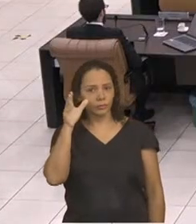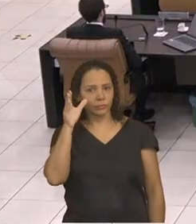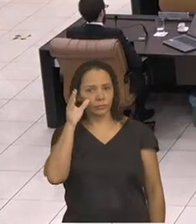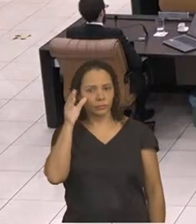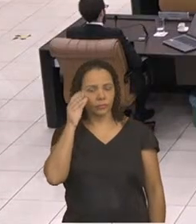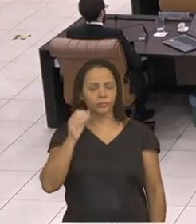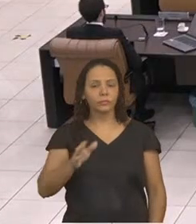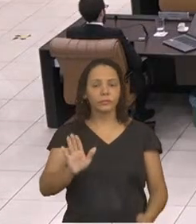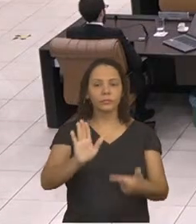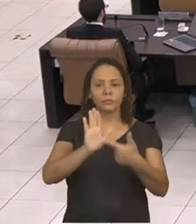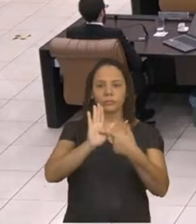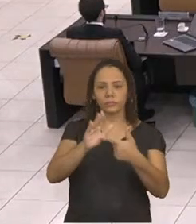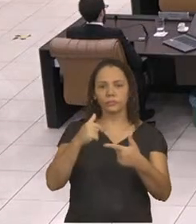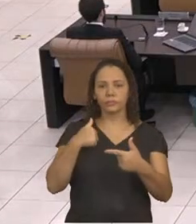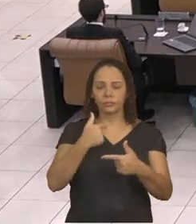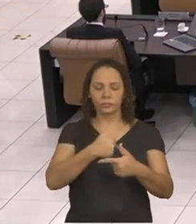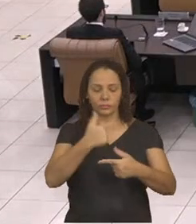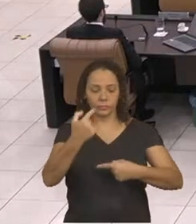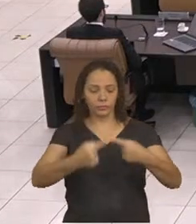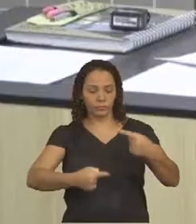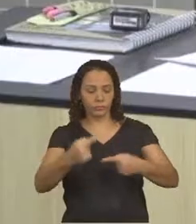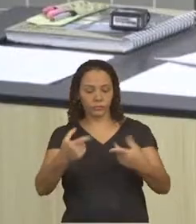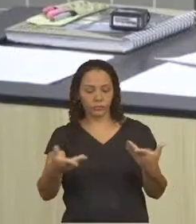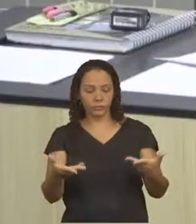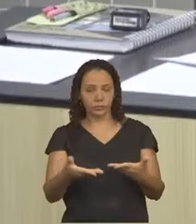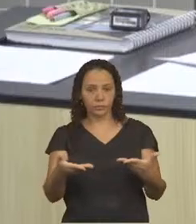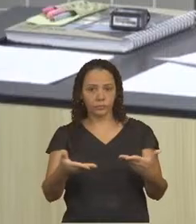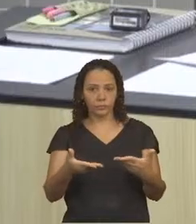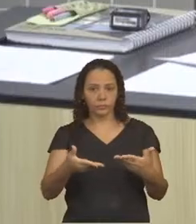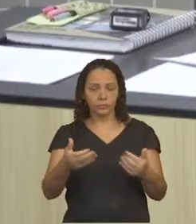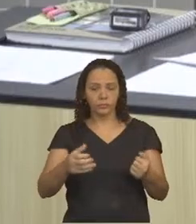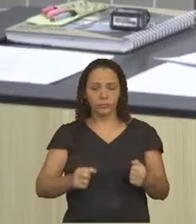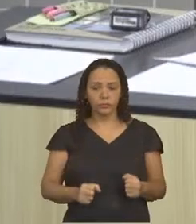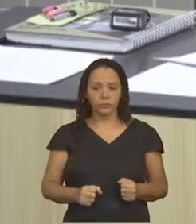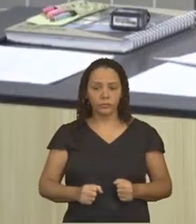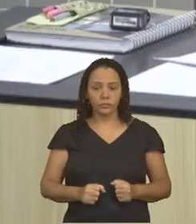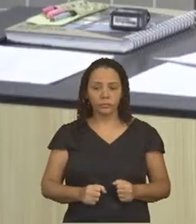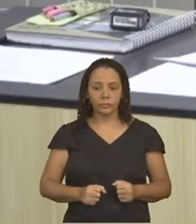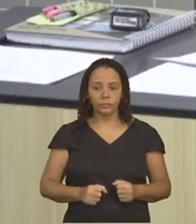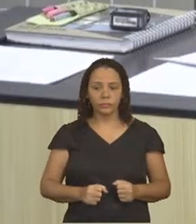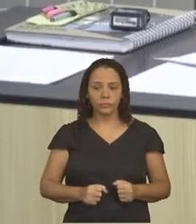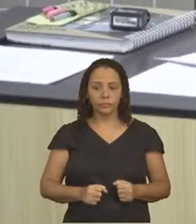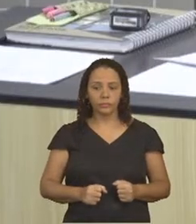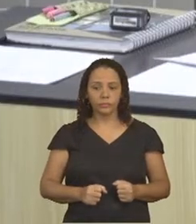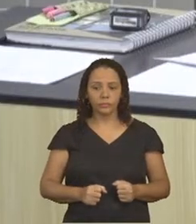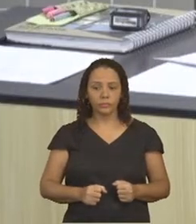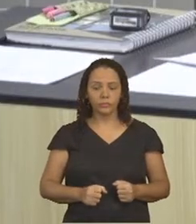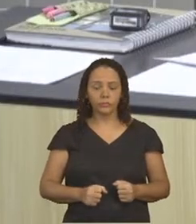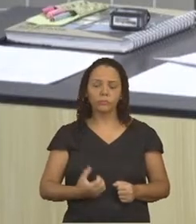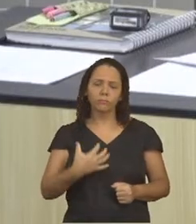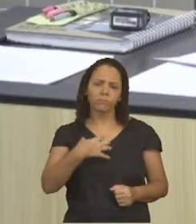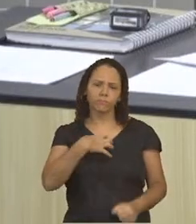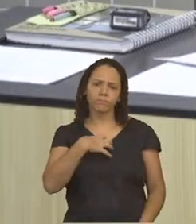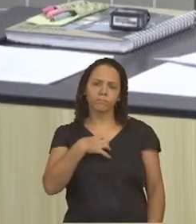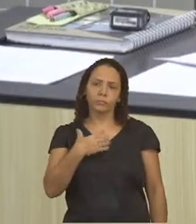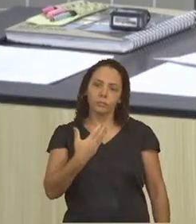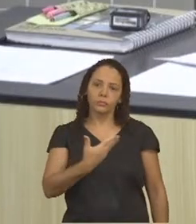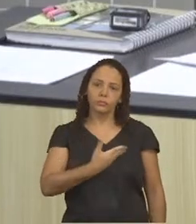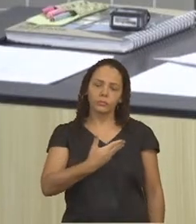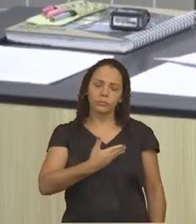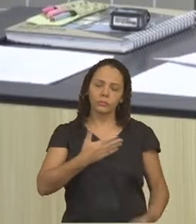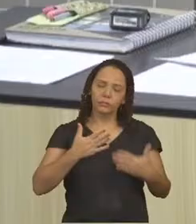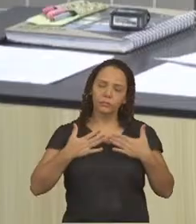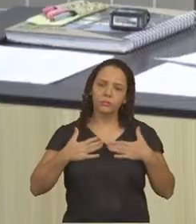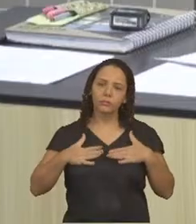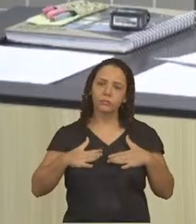aqui discutindo de forma muito amigável e